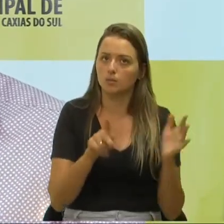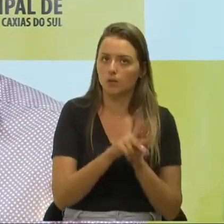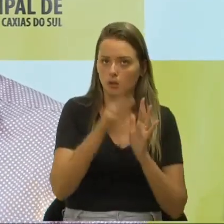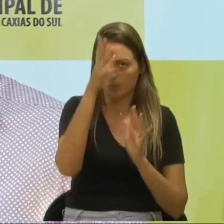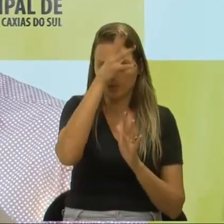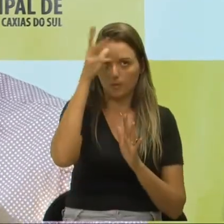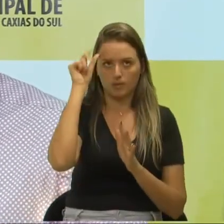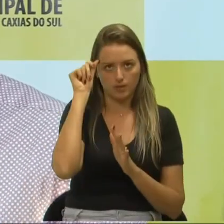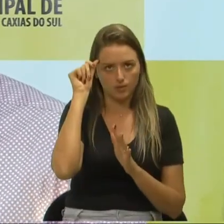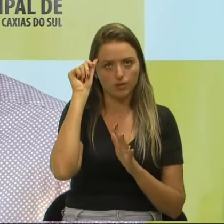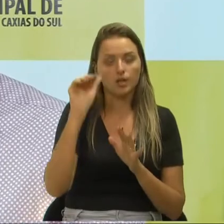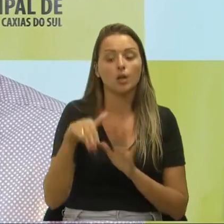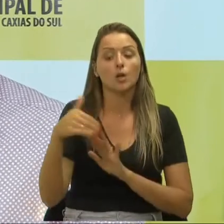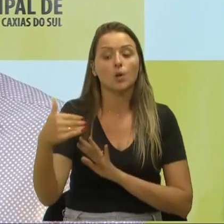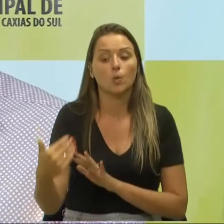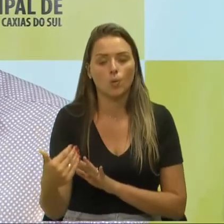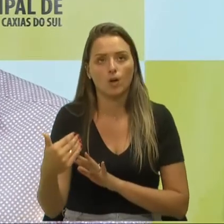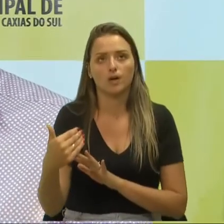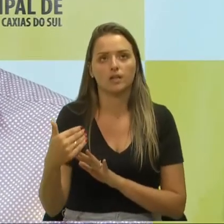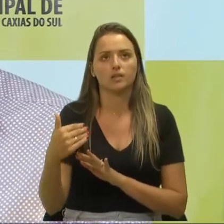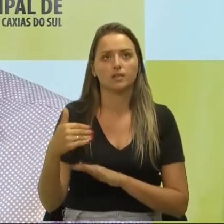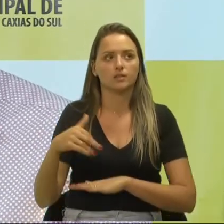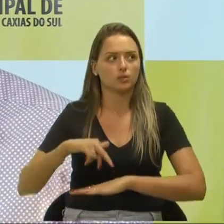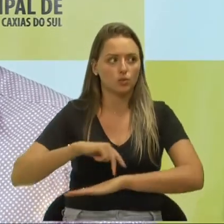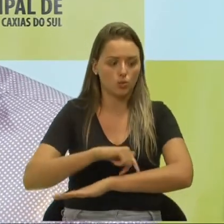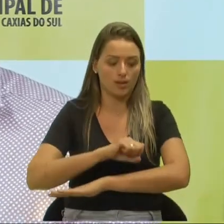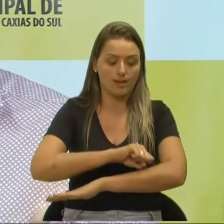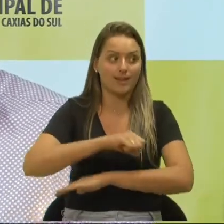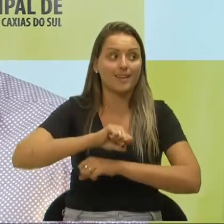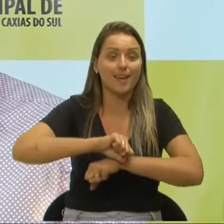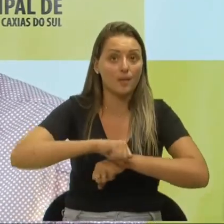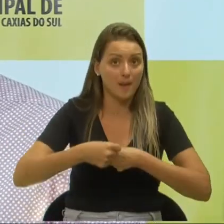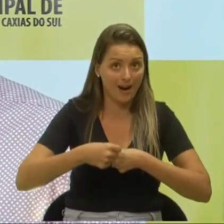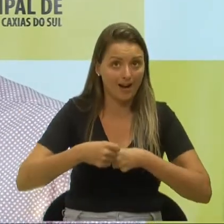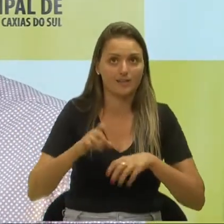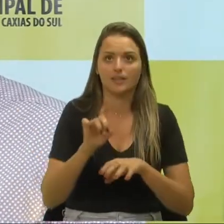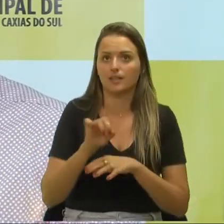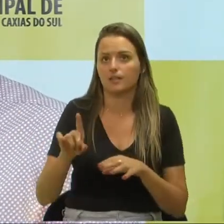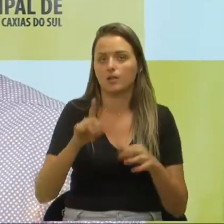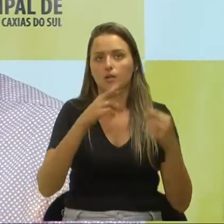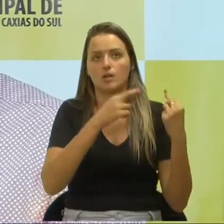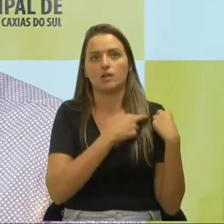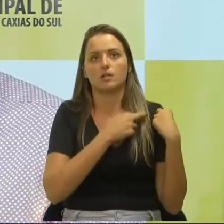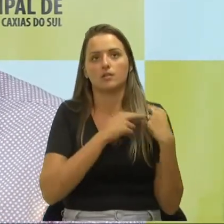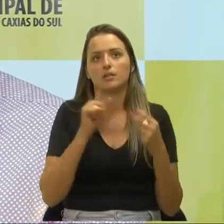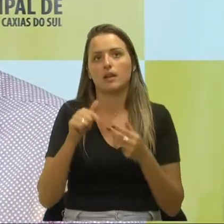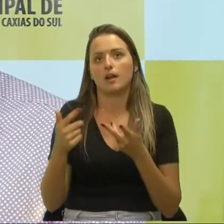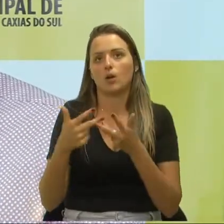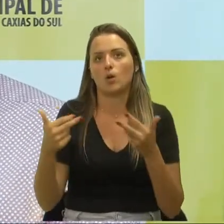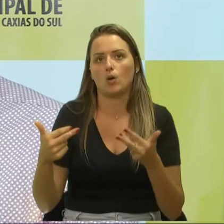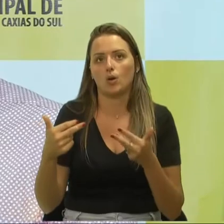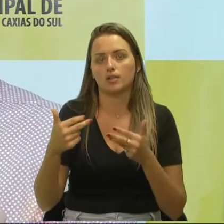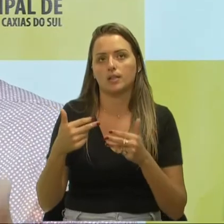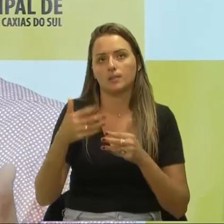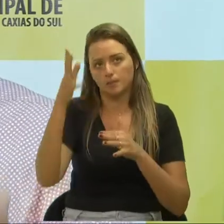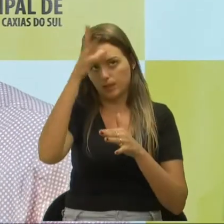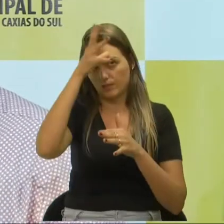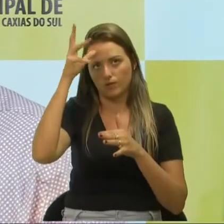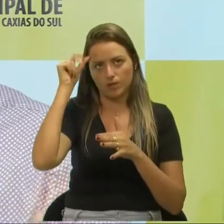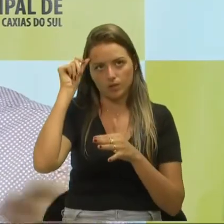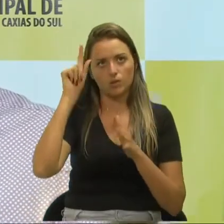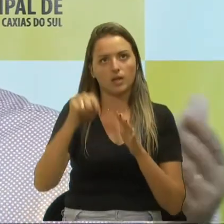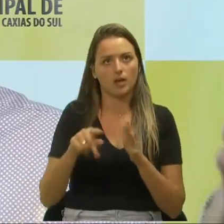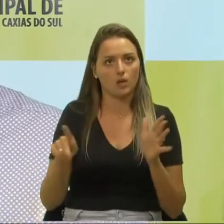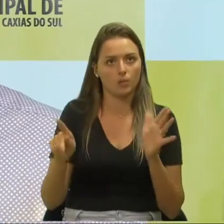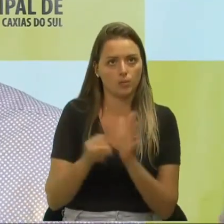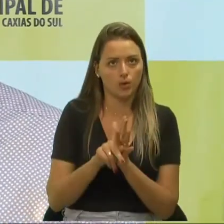do município. Quando a calçada estiver danificada, que não foi feito obras do poder público,